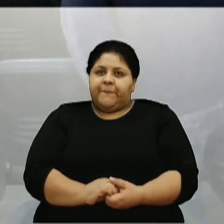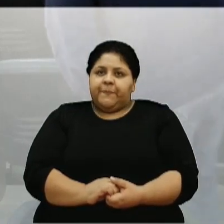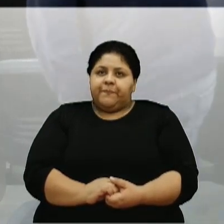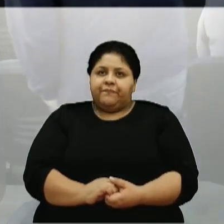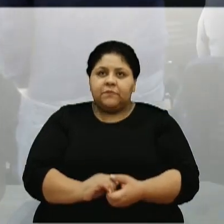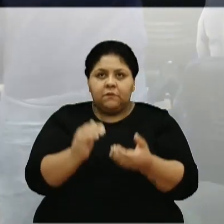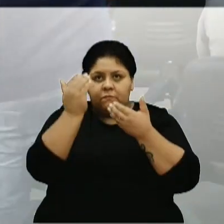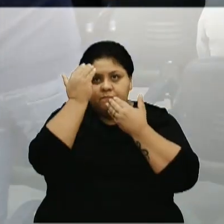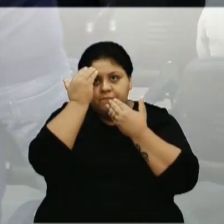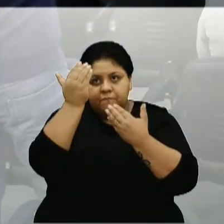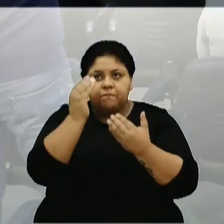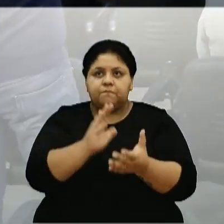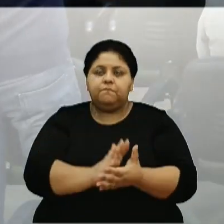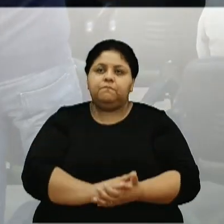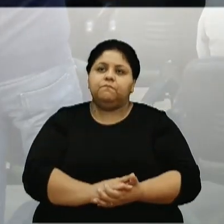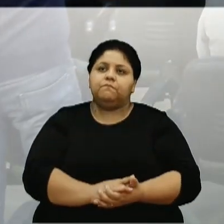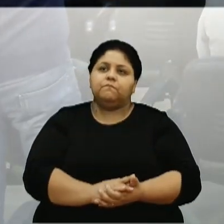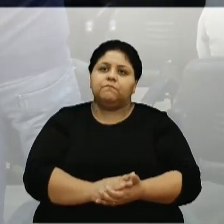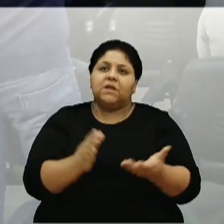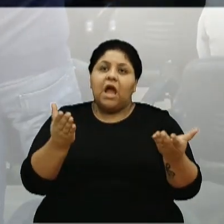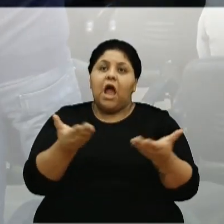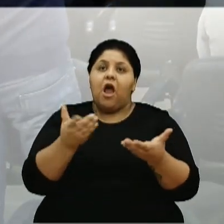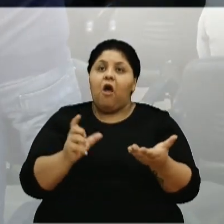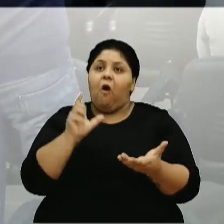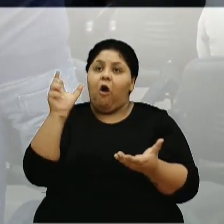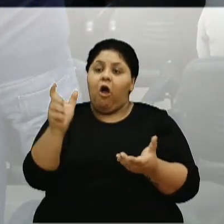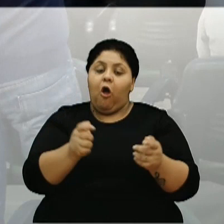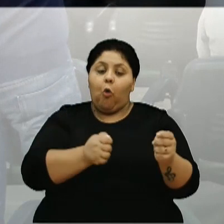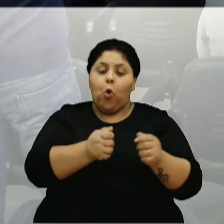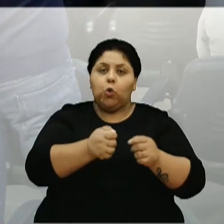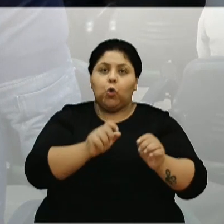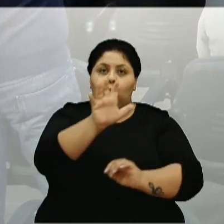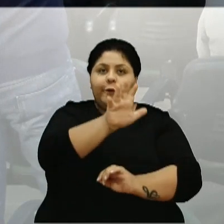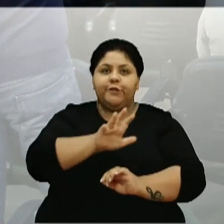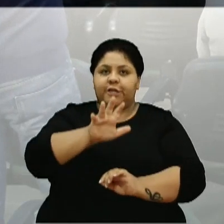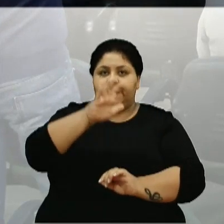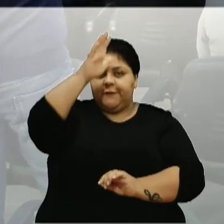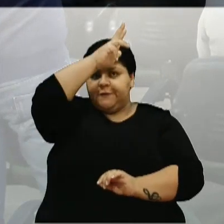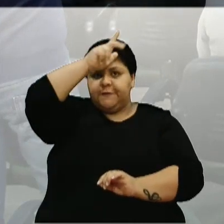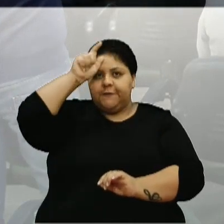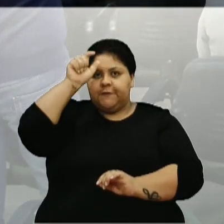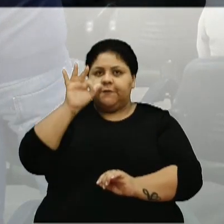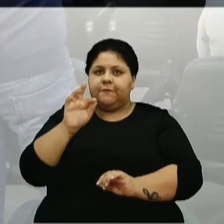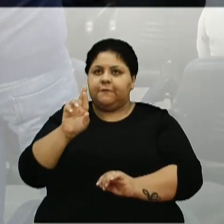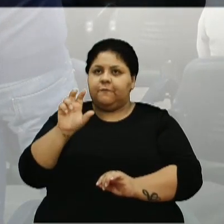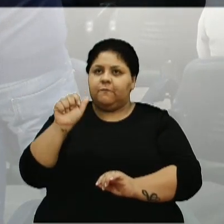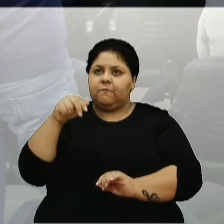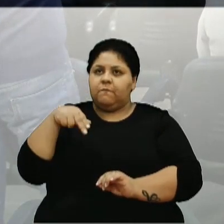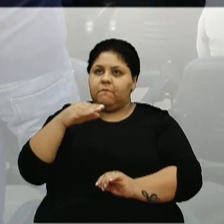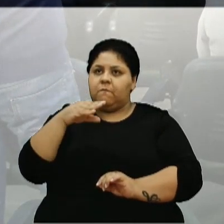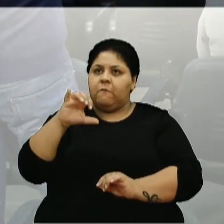Muito obrigada. Concedo a palavra ao controlador-geral do município, Francis Eduardo